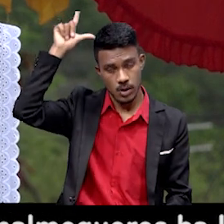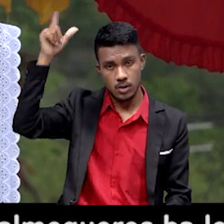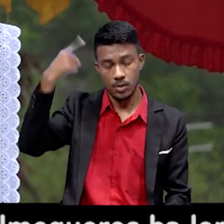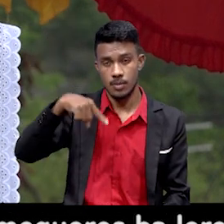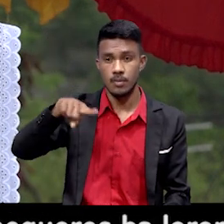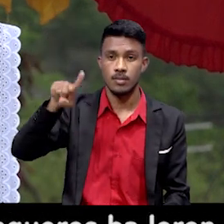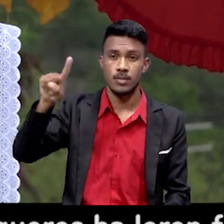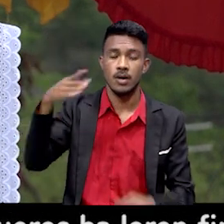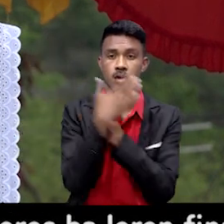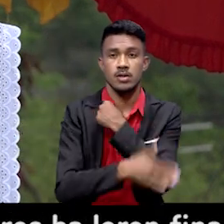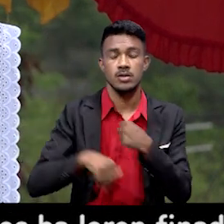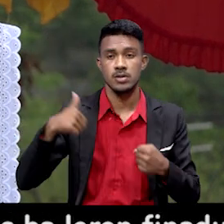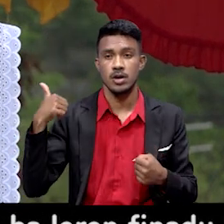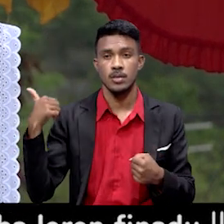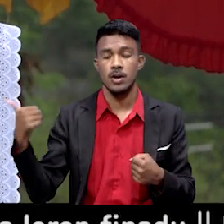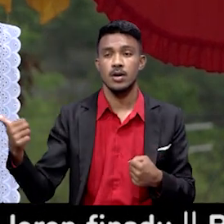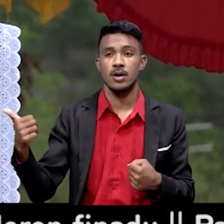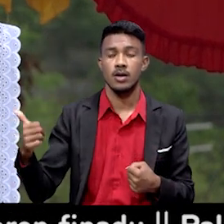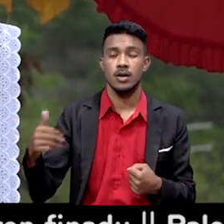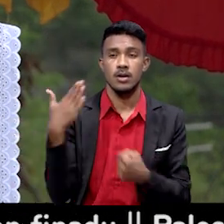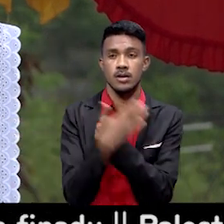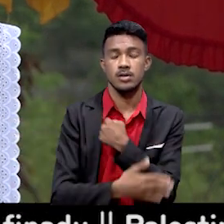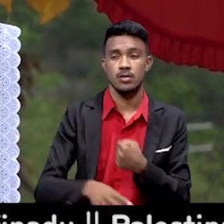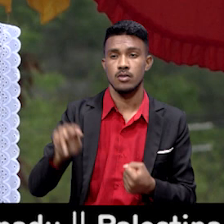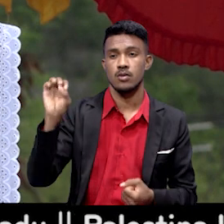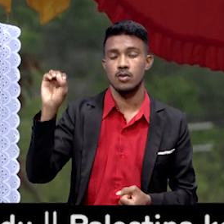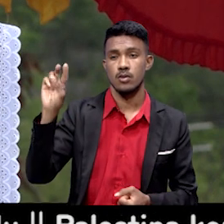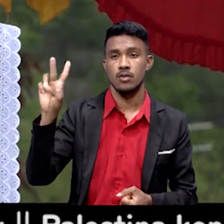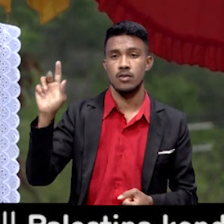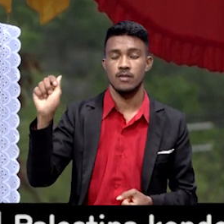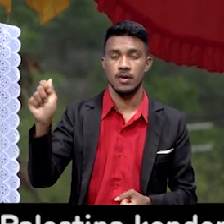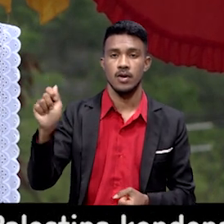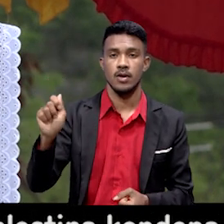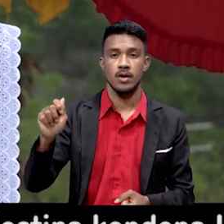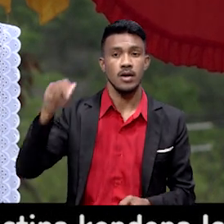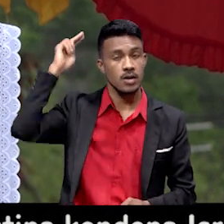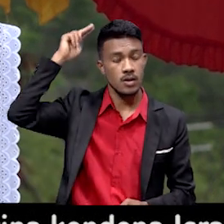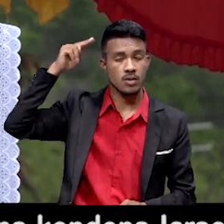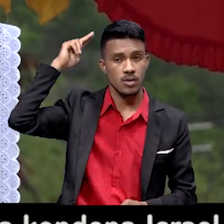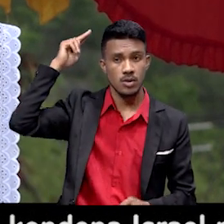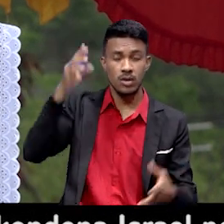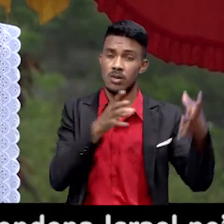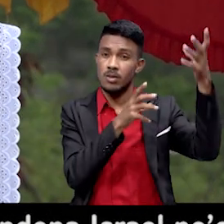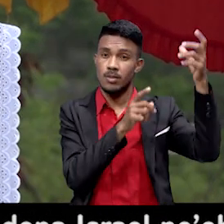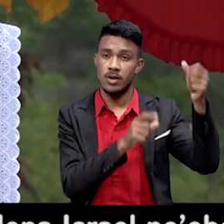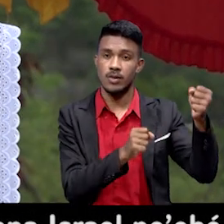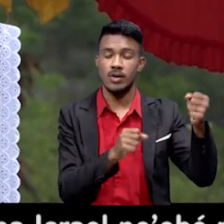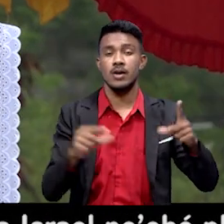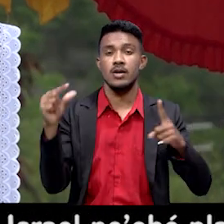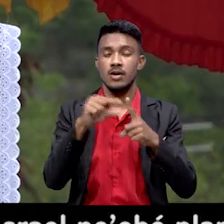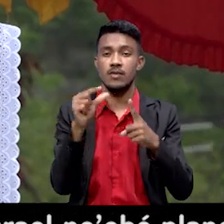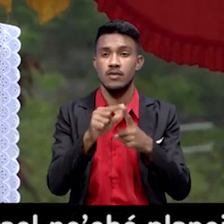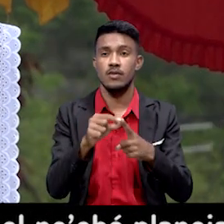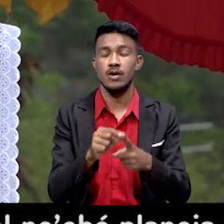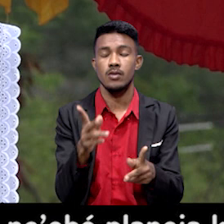Horta ba Nova York ba defende nema e Lobato nia dia fuan ba defende e tenia